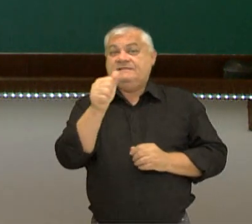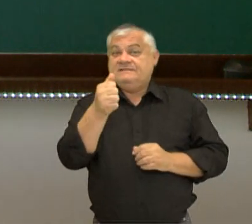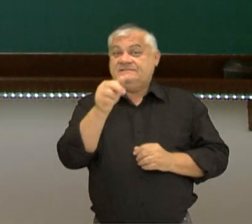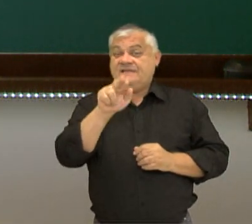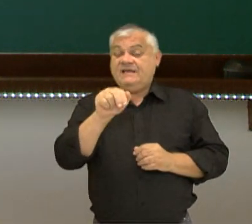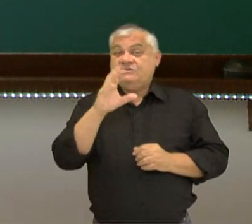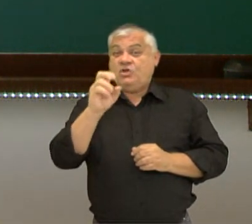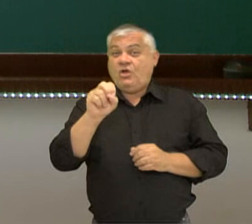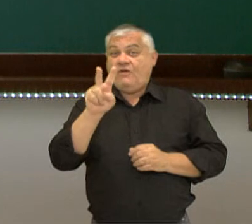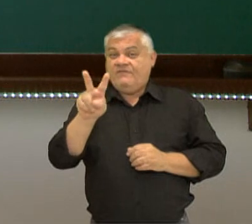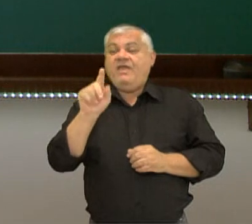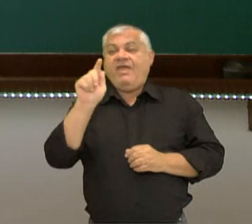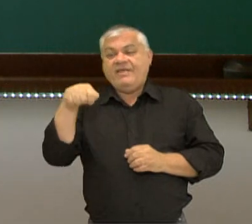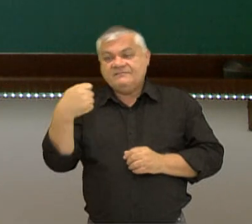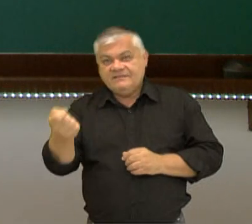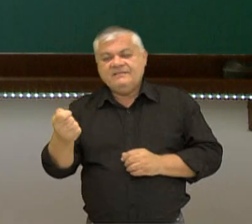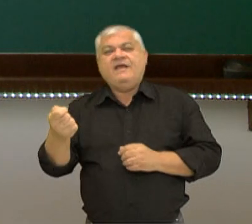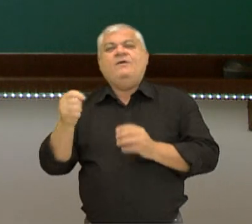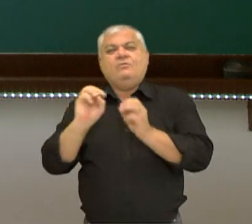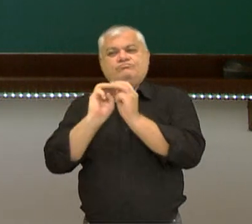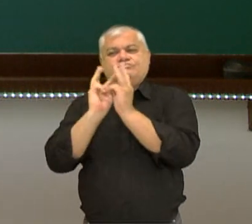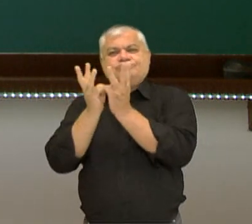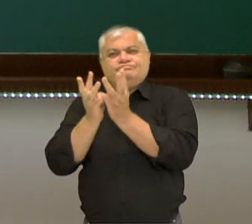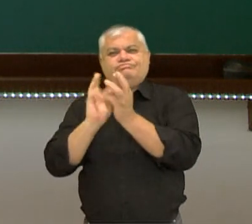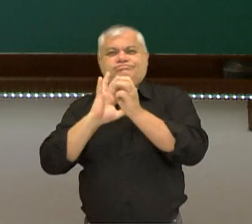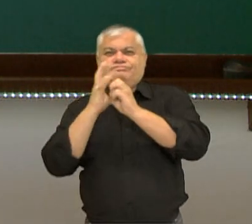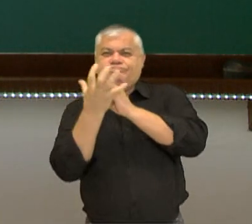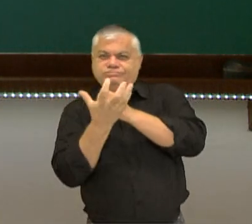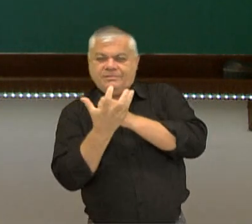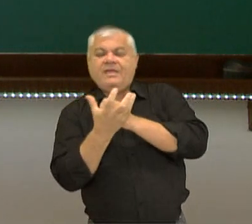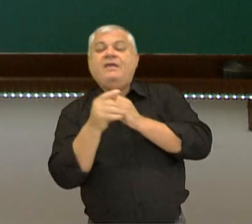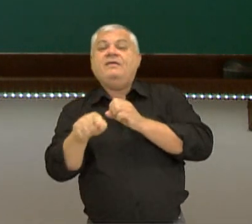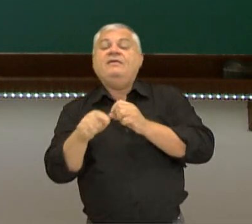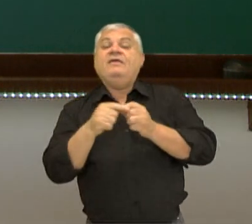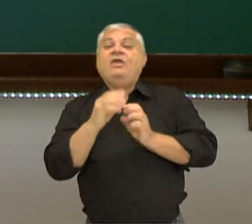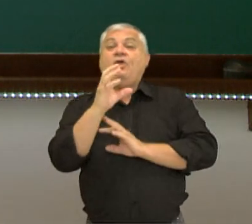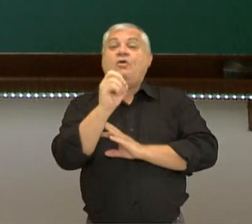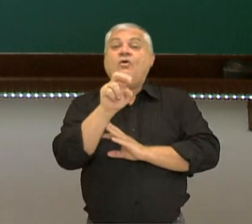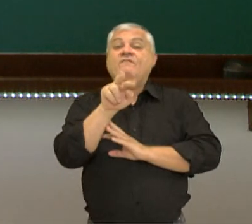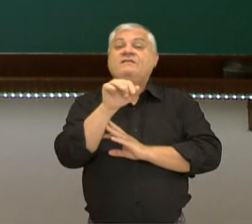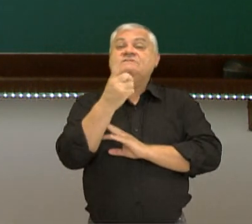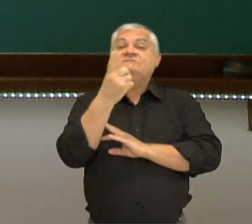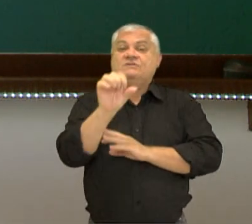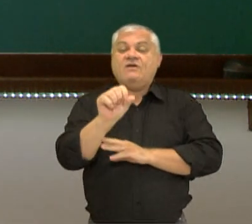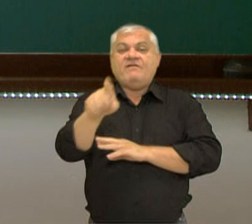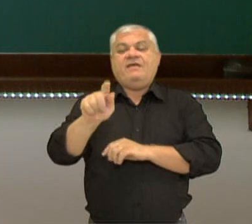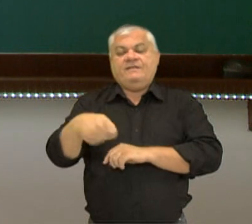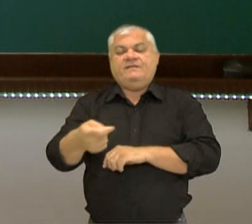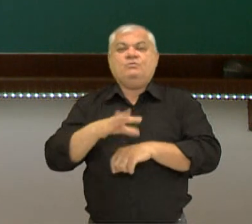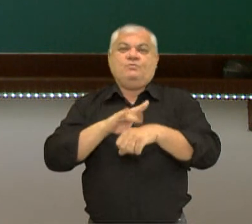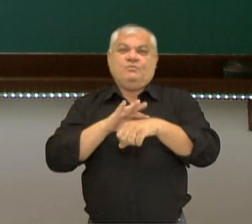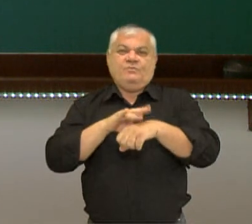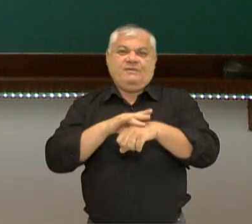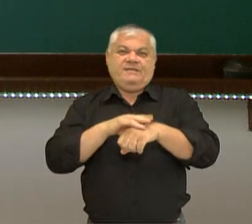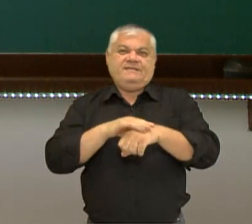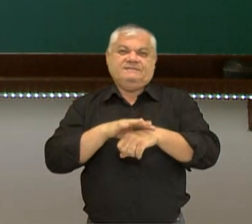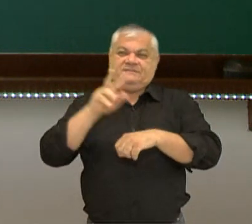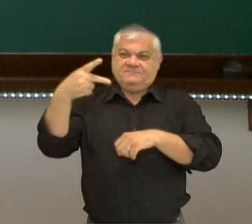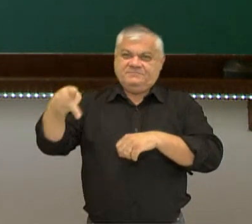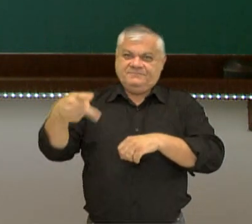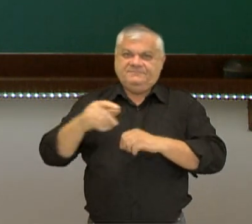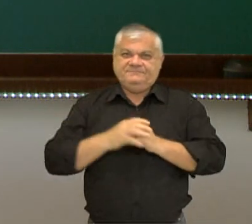e coronavírus, o termo usado para o vírus, e Covid-19, o nome usado para a doença gerada por